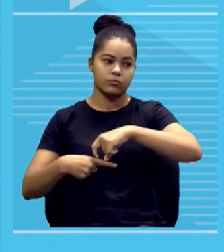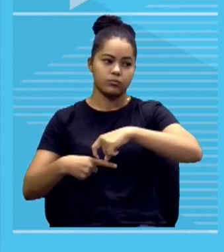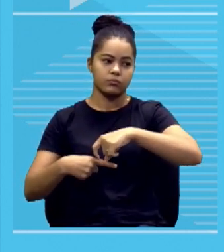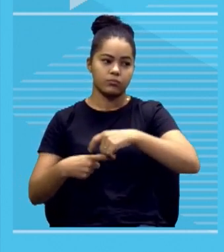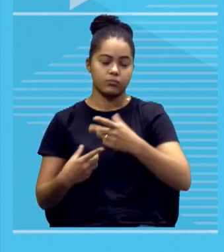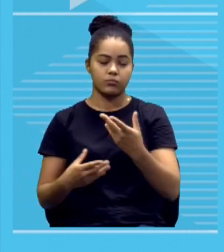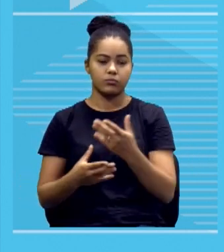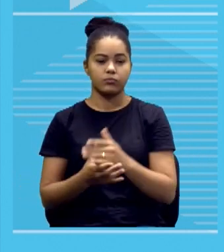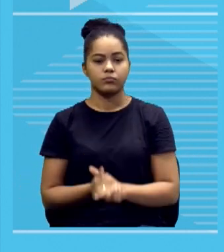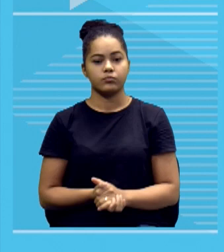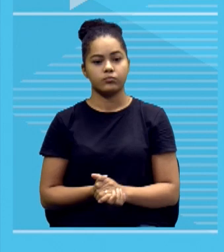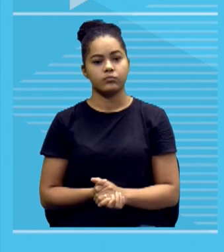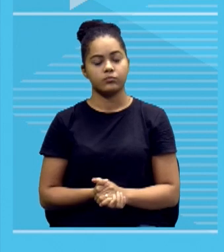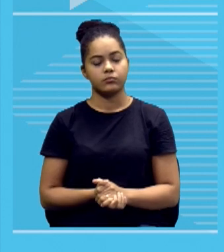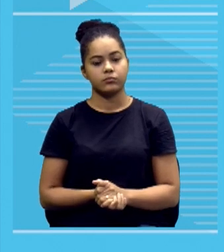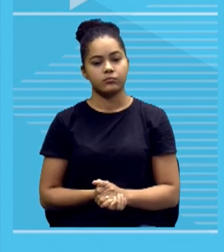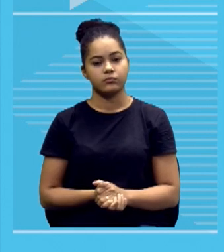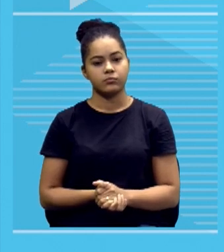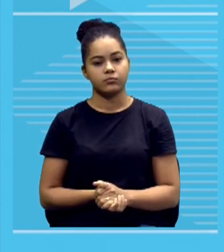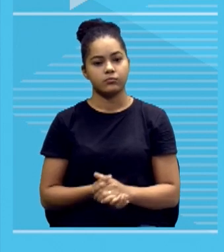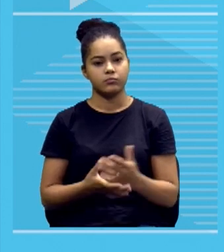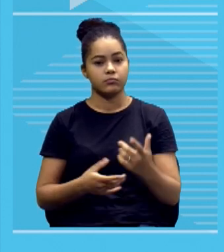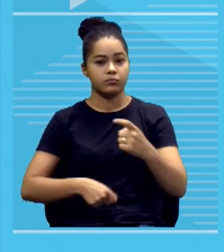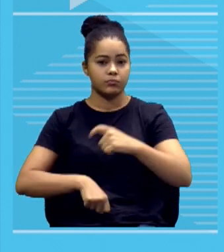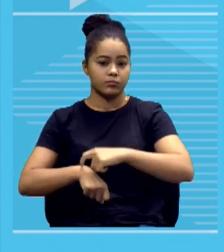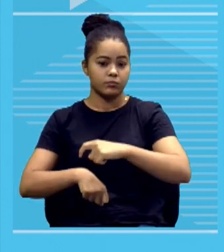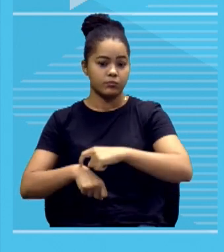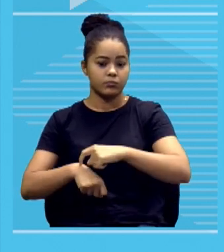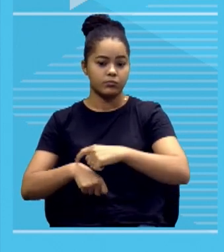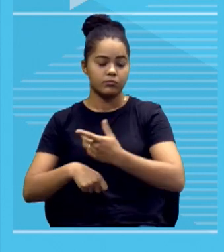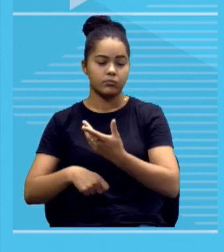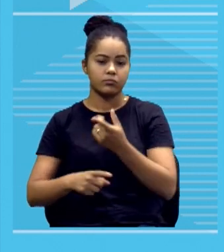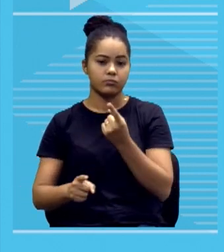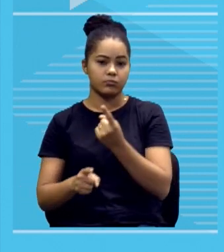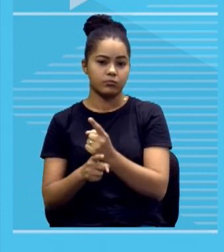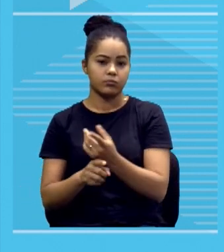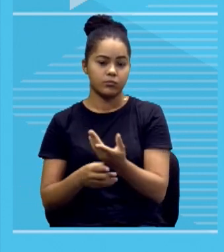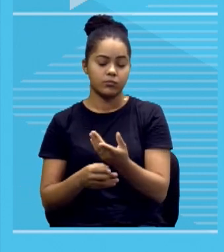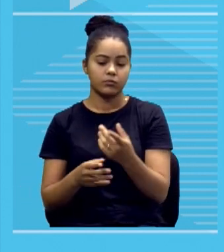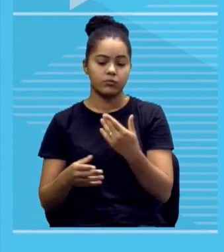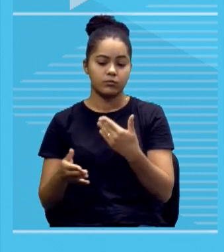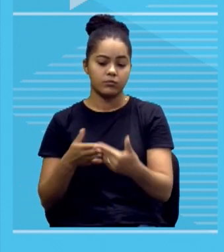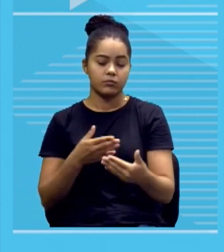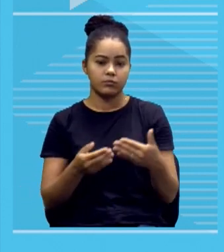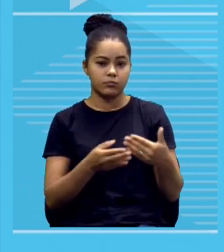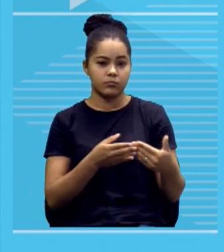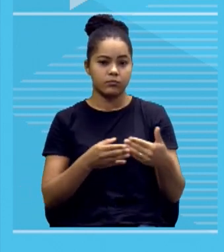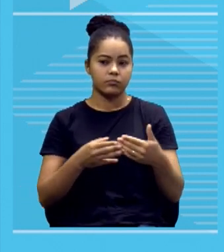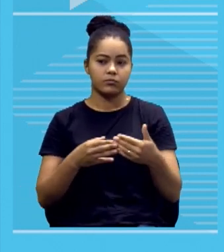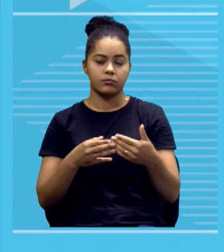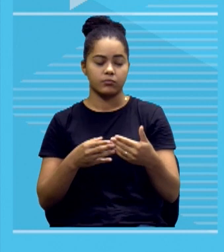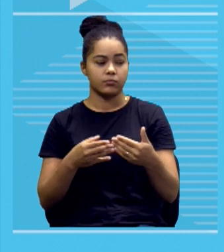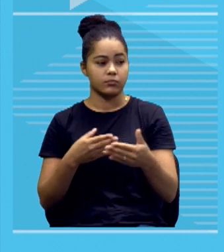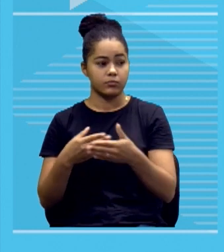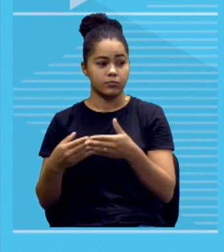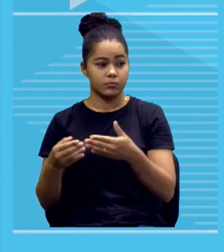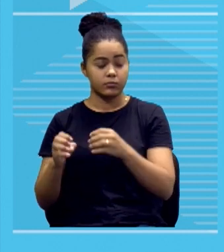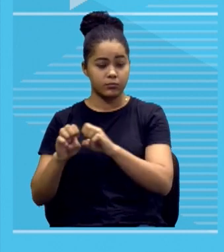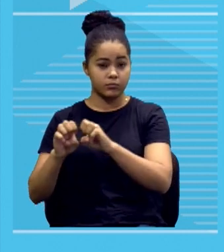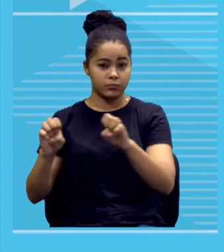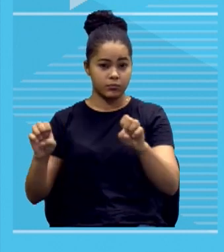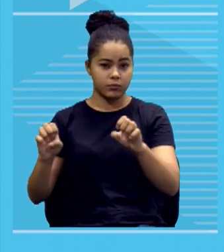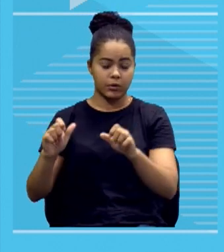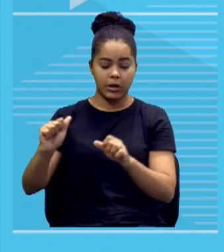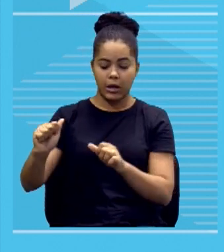sistema. E quando eu faço isso, eu posso voltar para qualquer uma das 2 equações, ou a equação A ou a equação B,